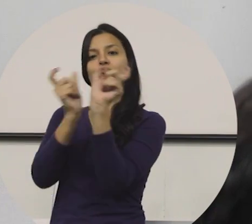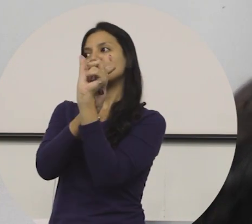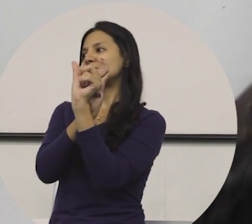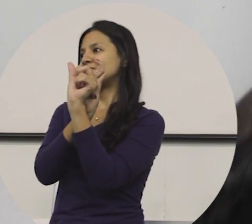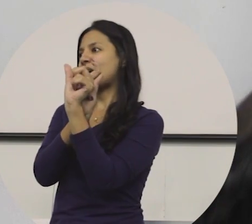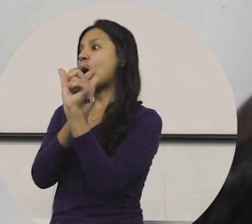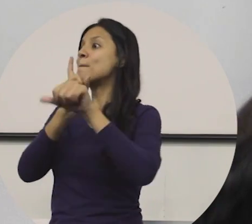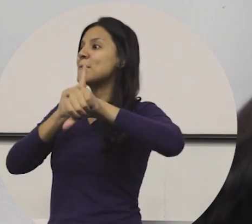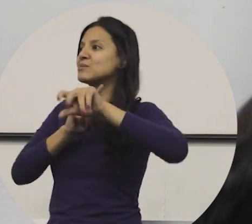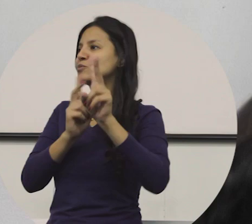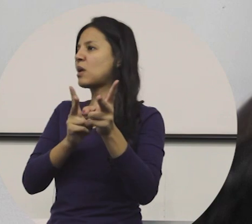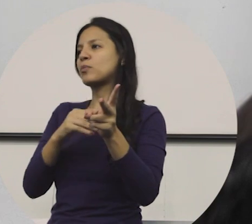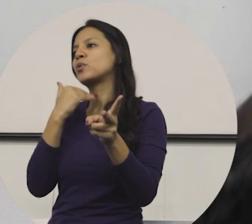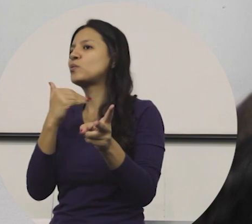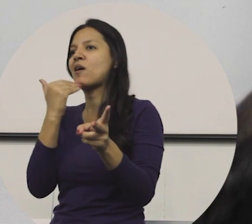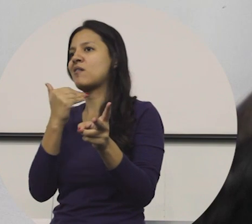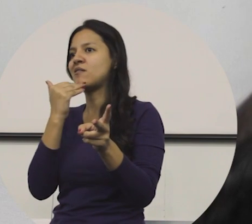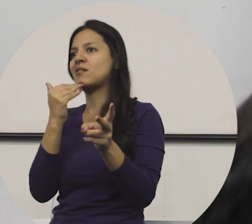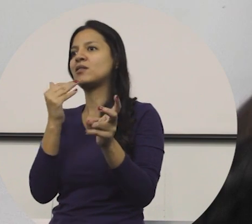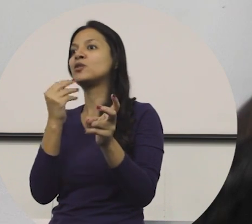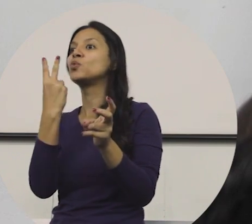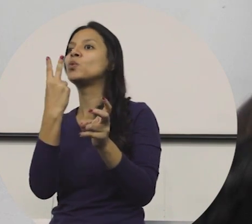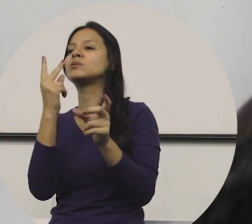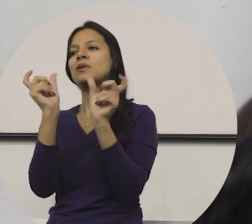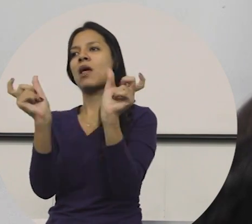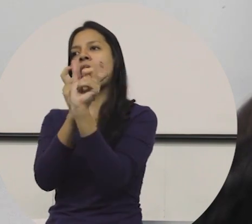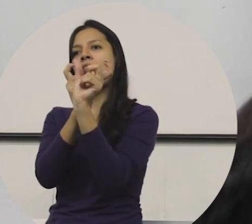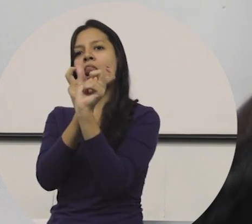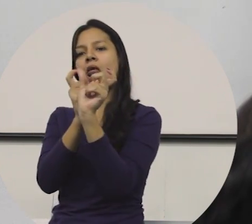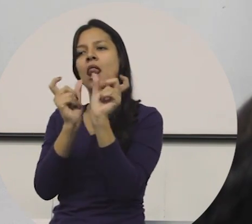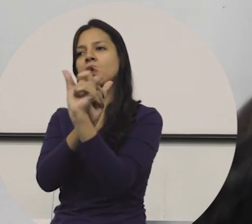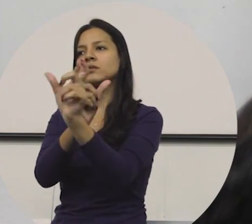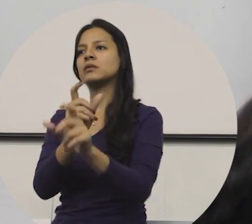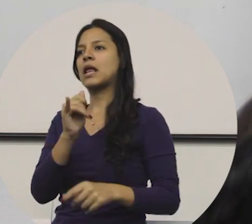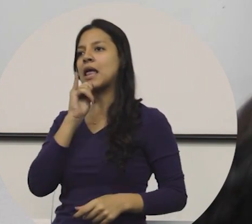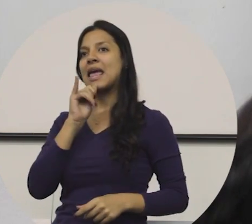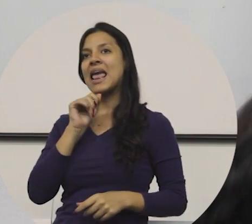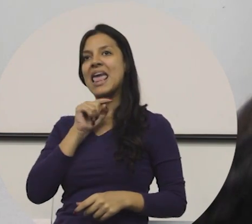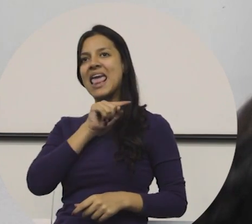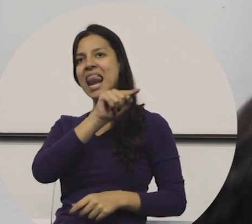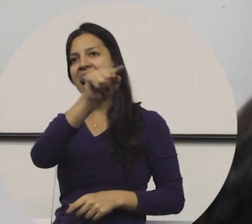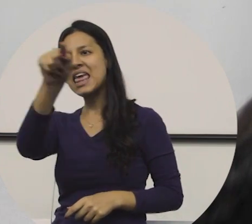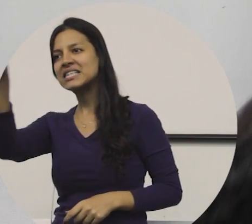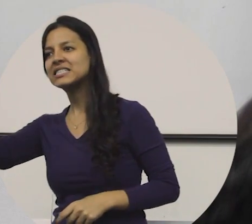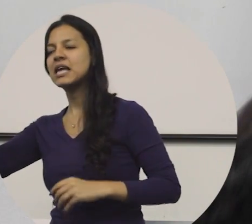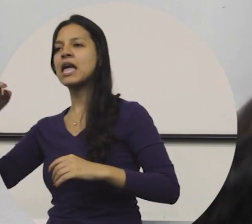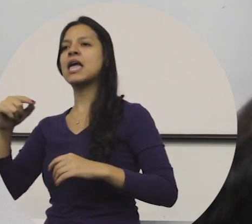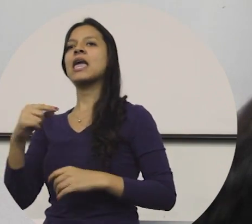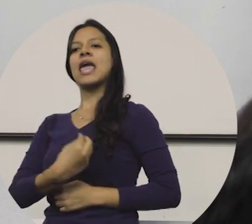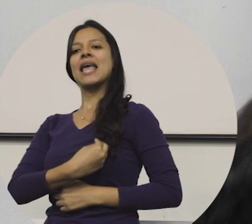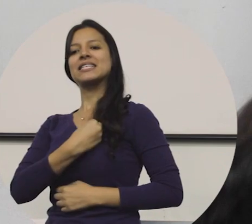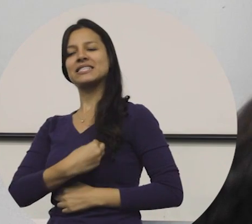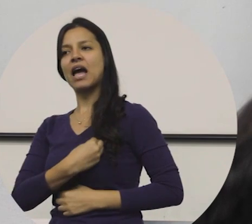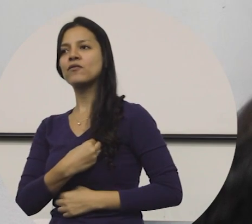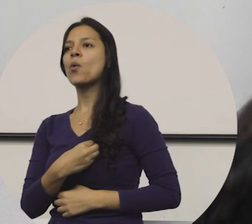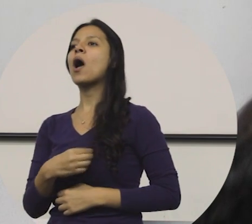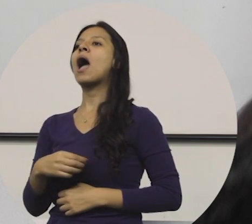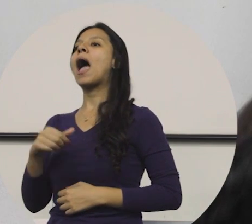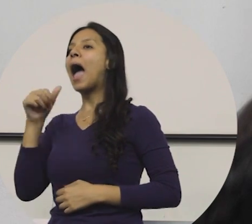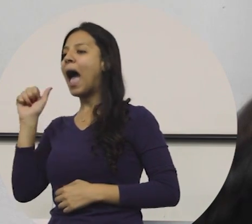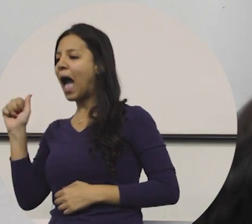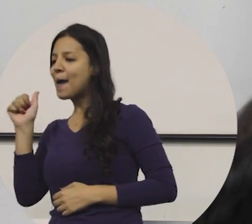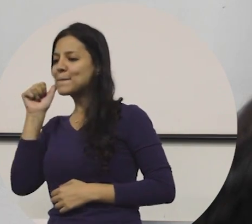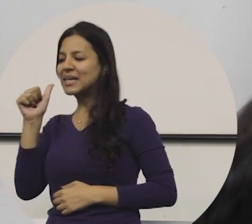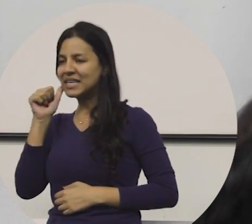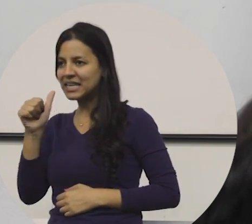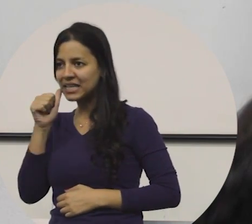orais. Então nós falamos, eles estavam... A menina estava andando ao lado